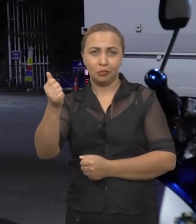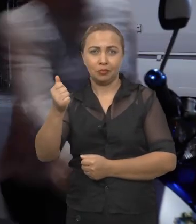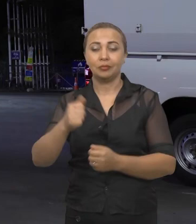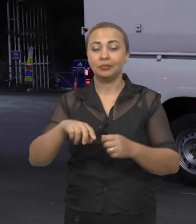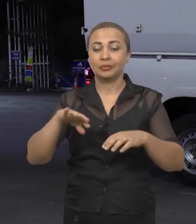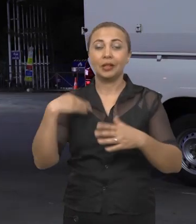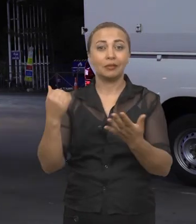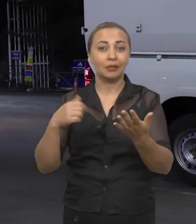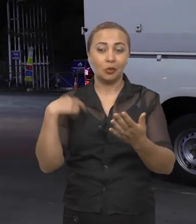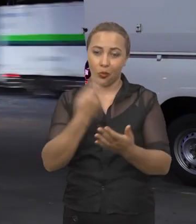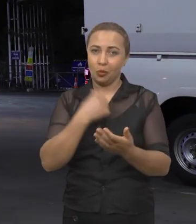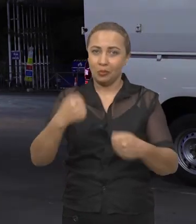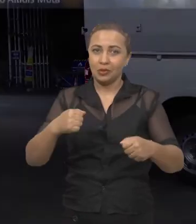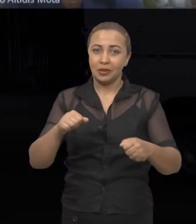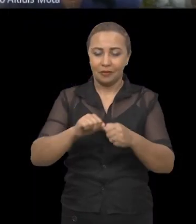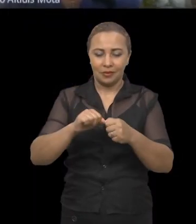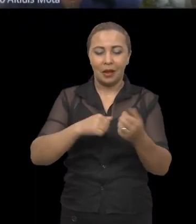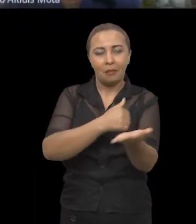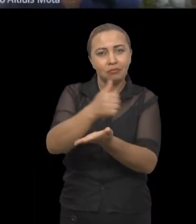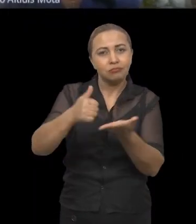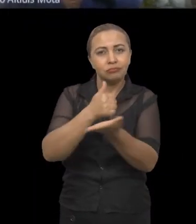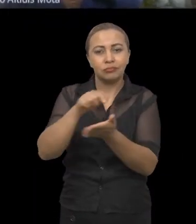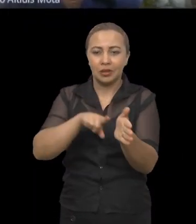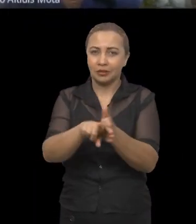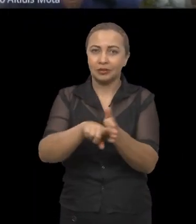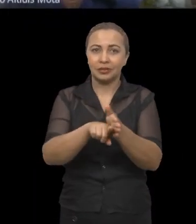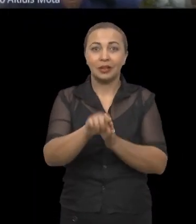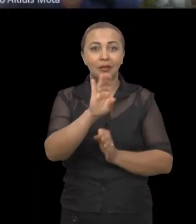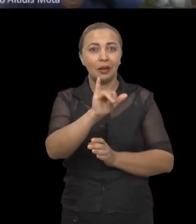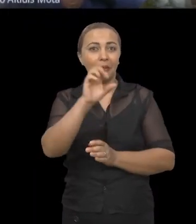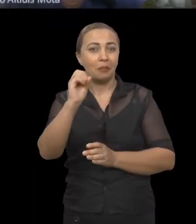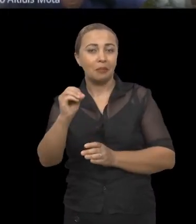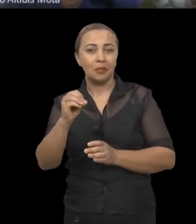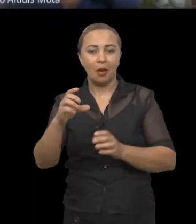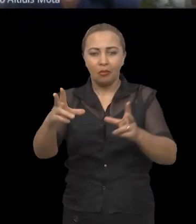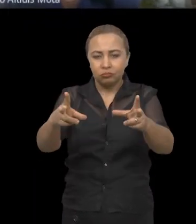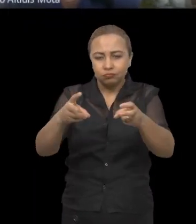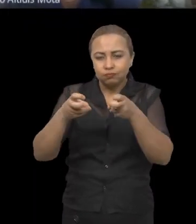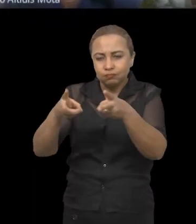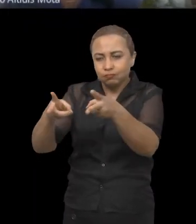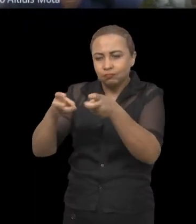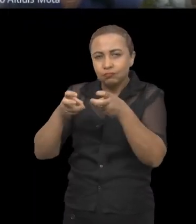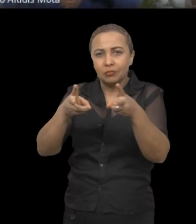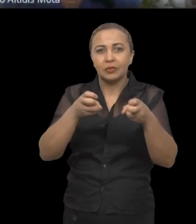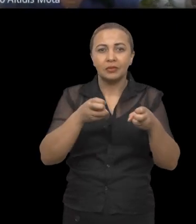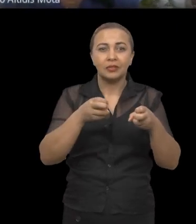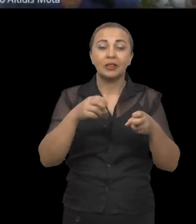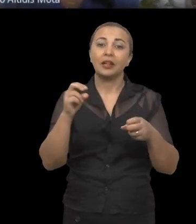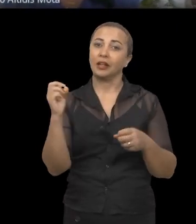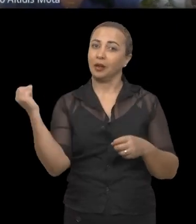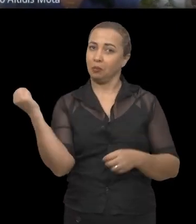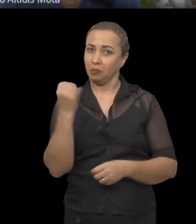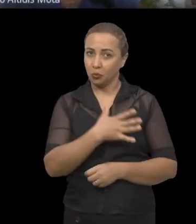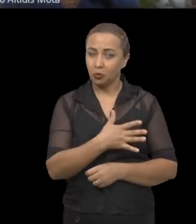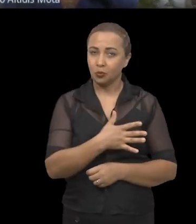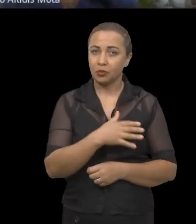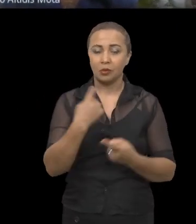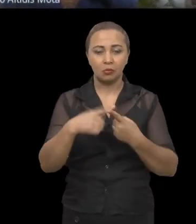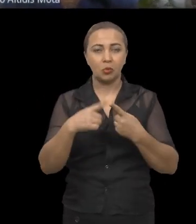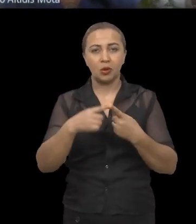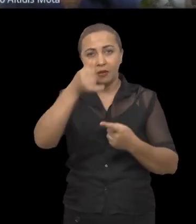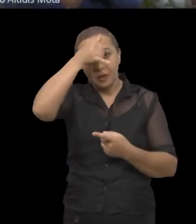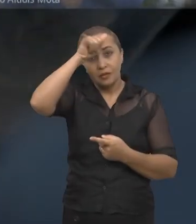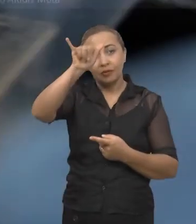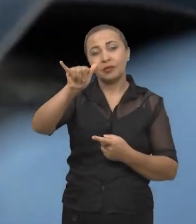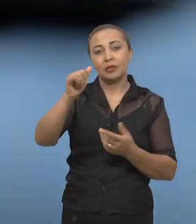temos que fazer pesquisas de base. E uma delas é usar biocatalisadores, né? Que seria uma inovação, né? Porque